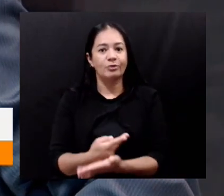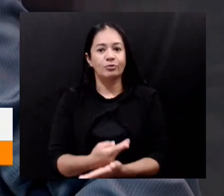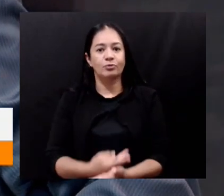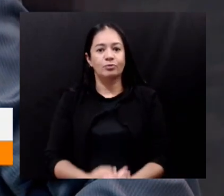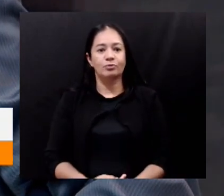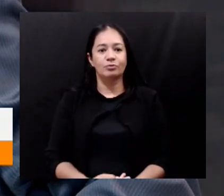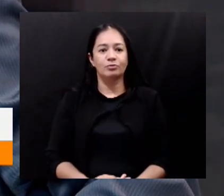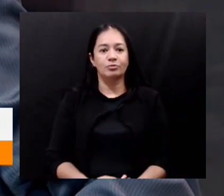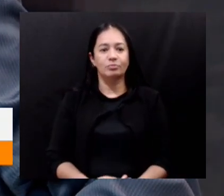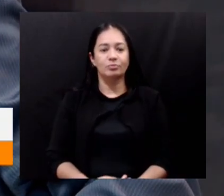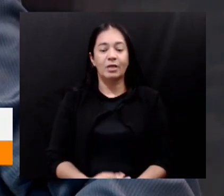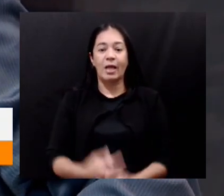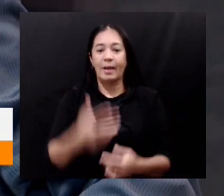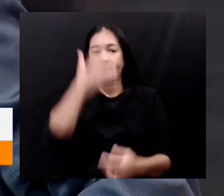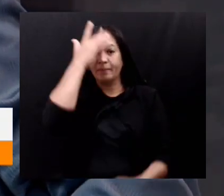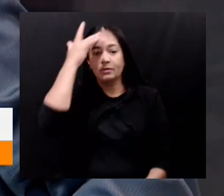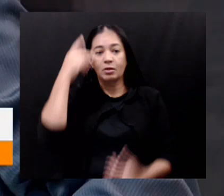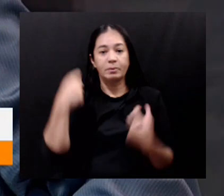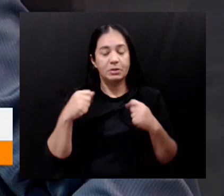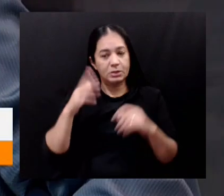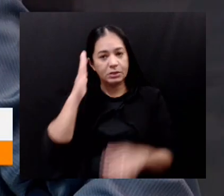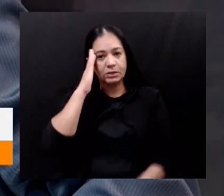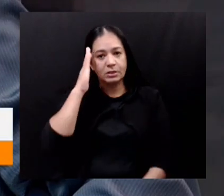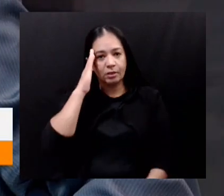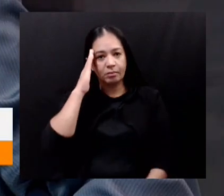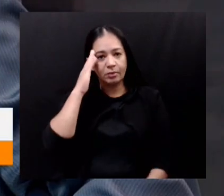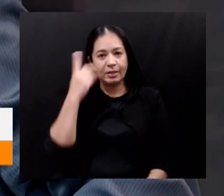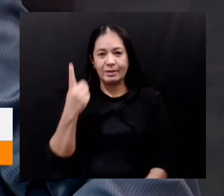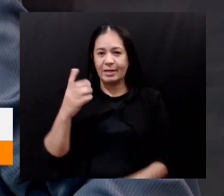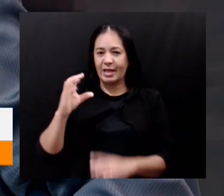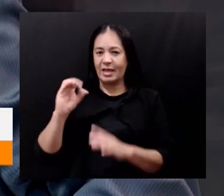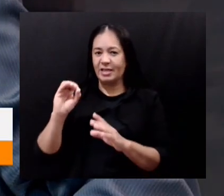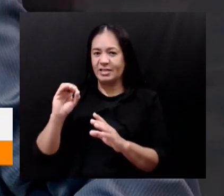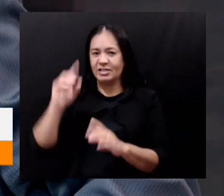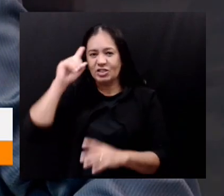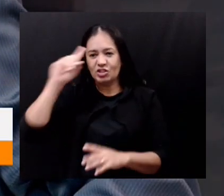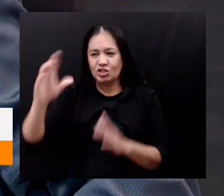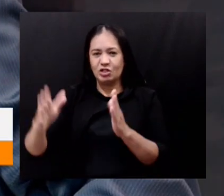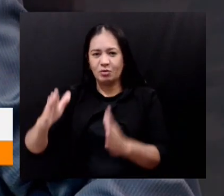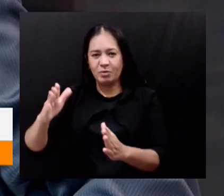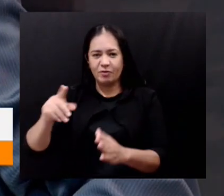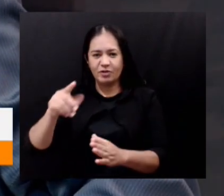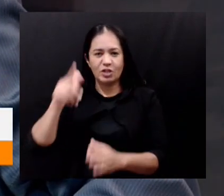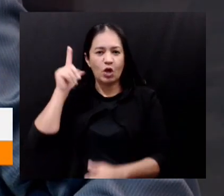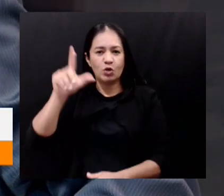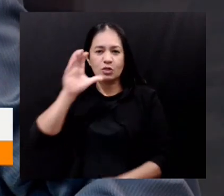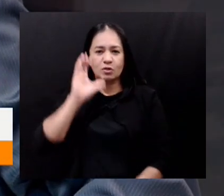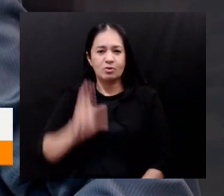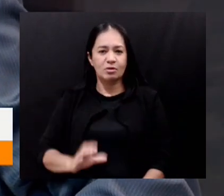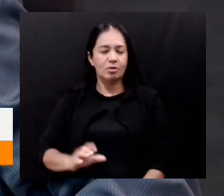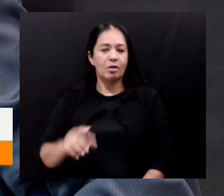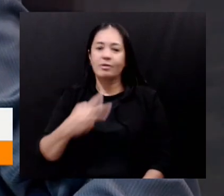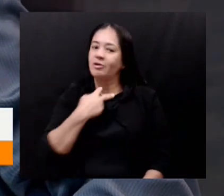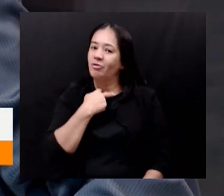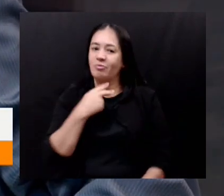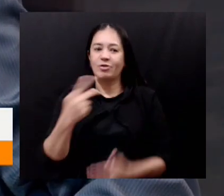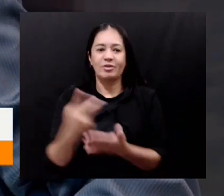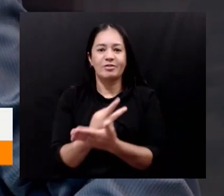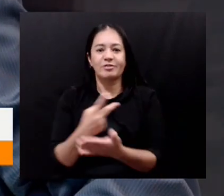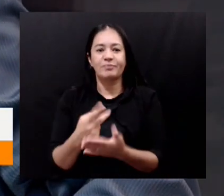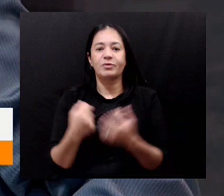noção disso, né, Rubia, Muito porque bem. a facilidade nem sempre é o melhor caminho. A gente tem que obter as coisas com suor,